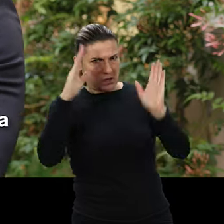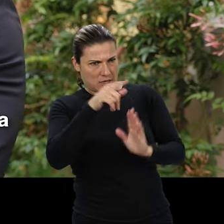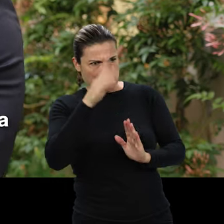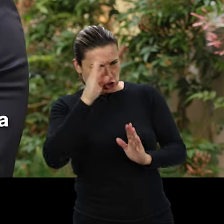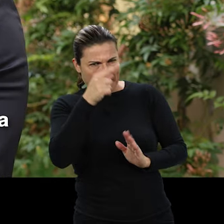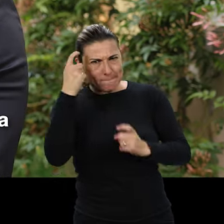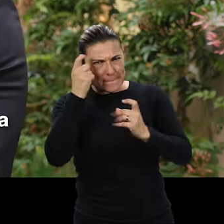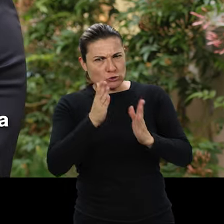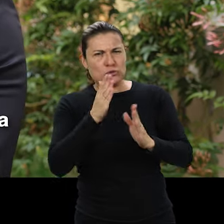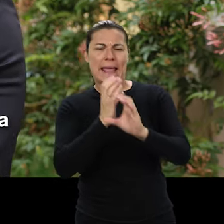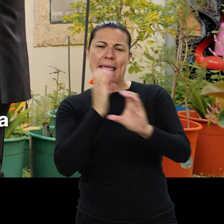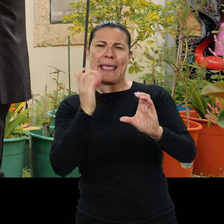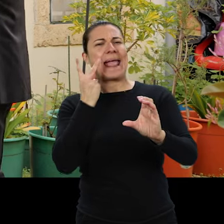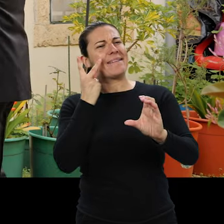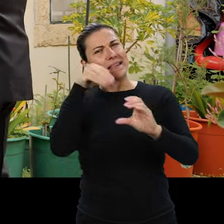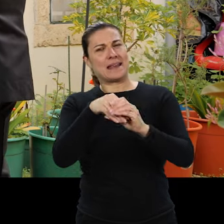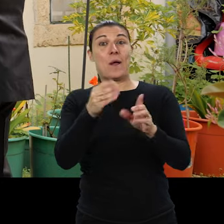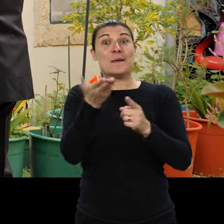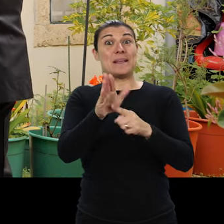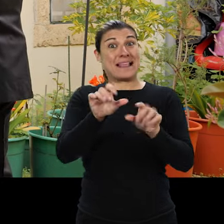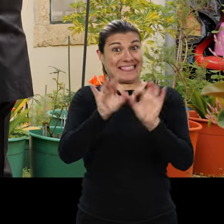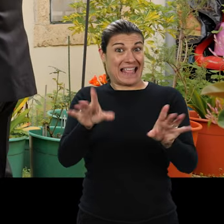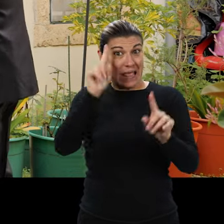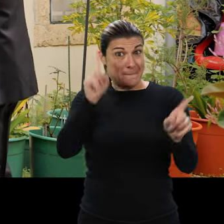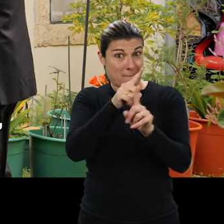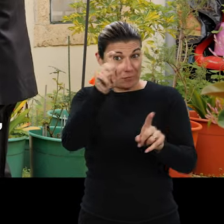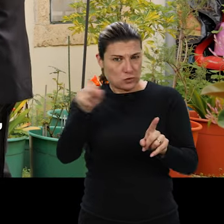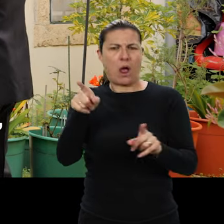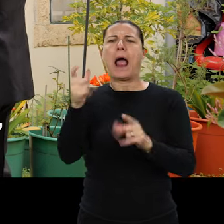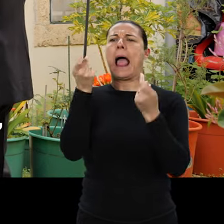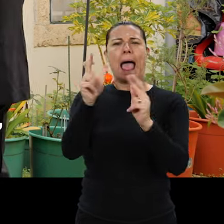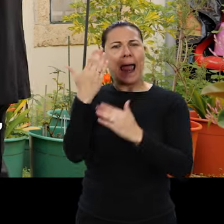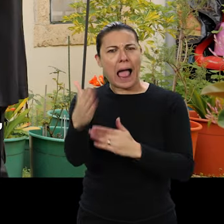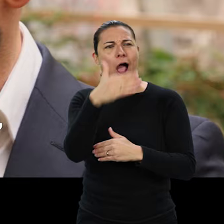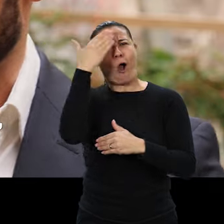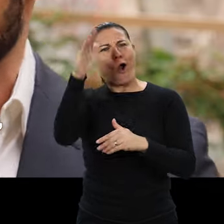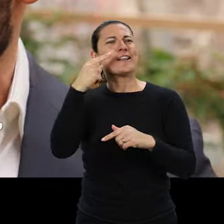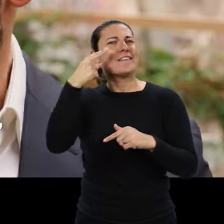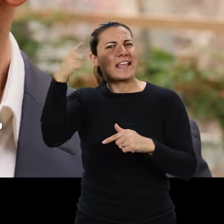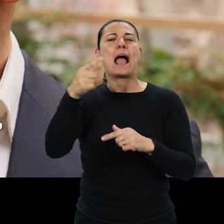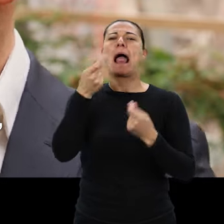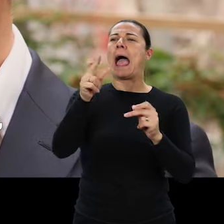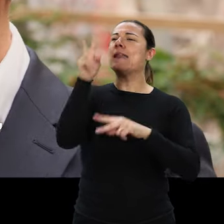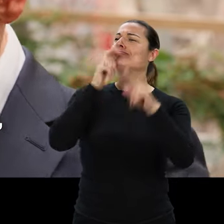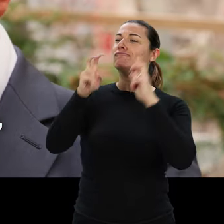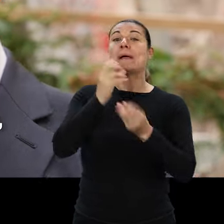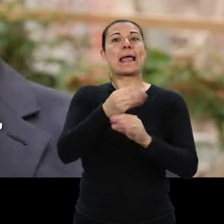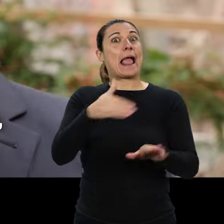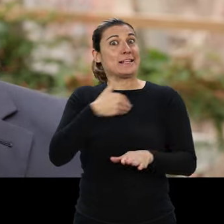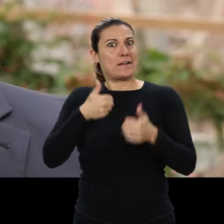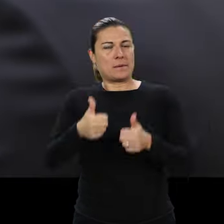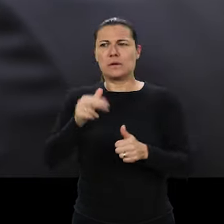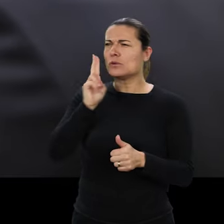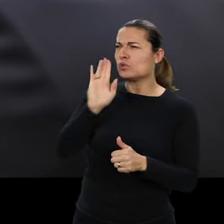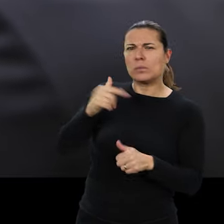pela cabeça viverem numa carrinha. Tipo, como os professores, não? É bastante arejado, podem viajar, ar puro, até faz bem aos